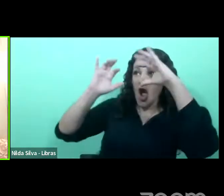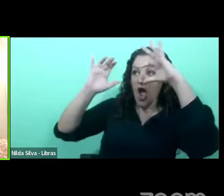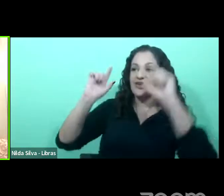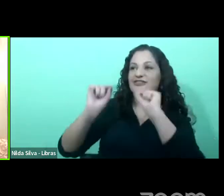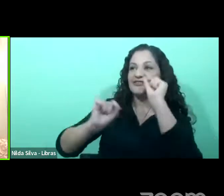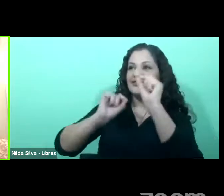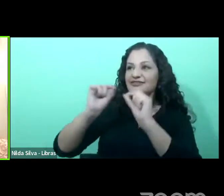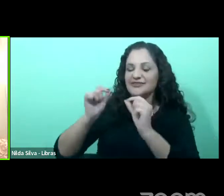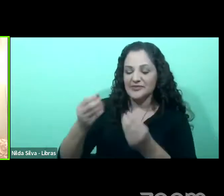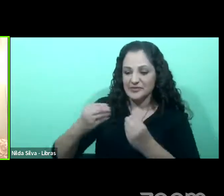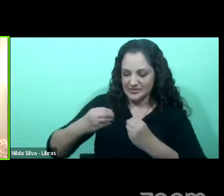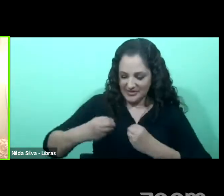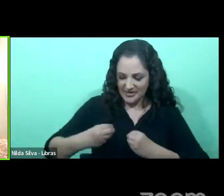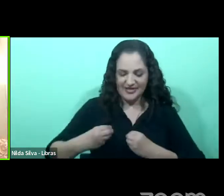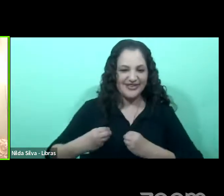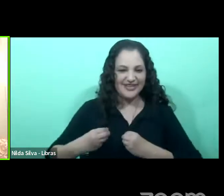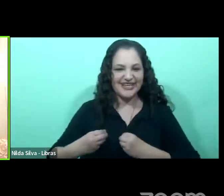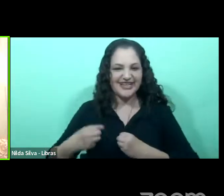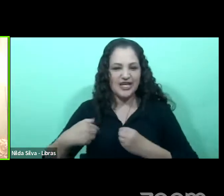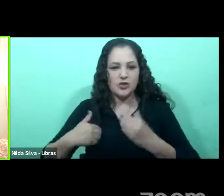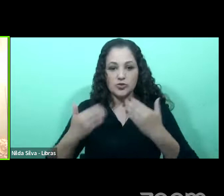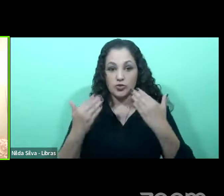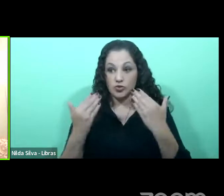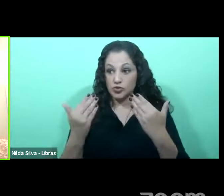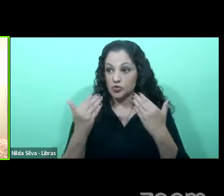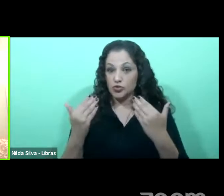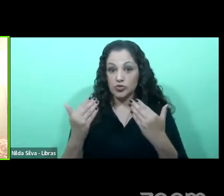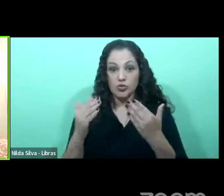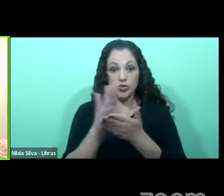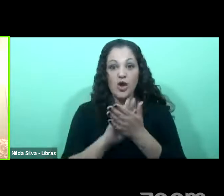E eu nunca duvidei que elas estivessem vendo os rabos